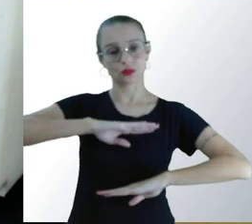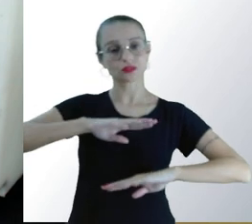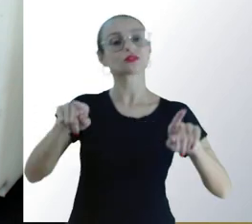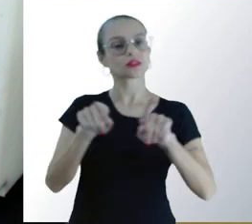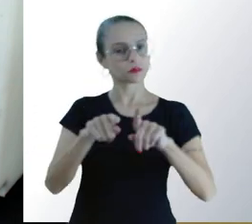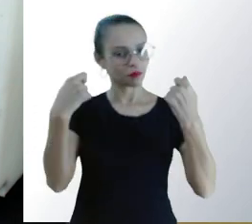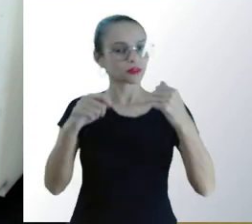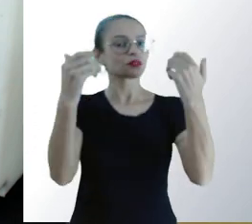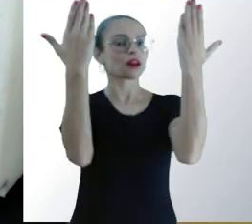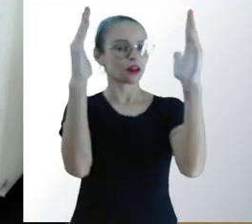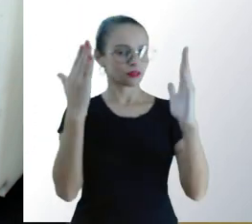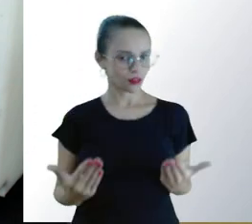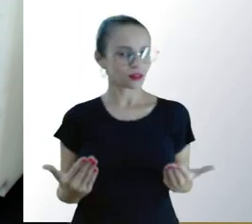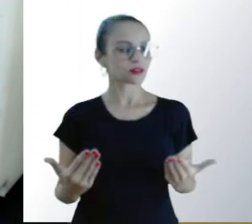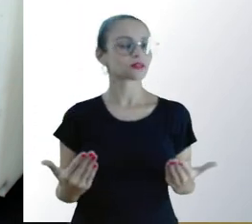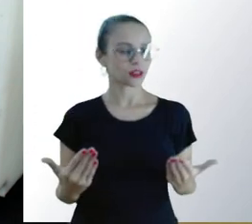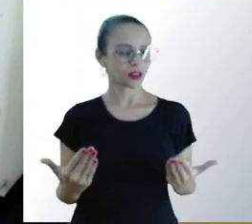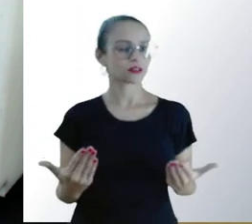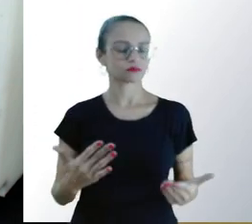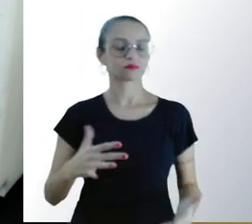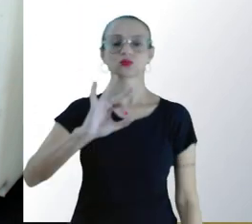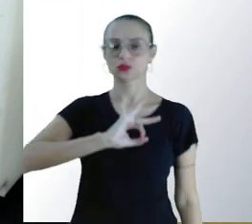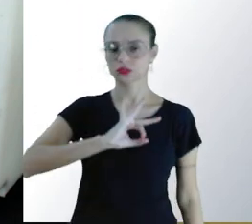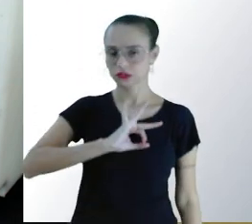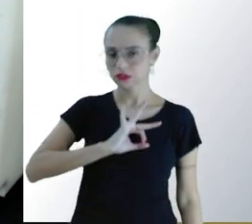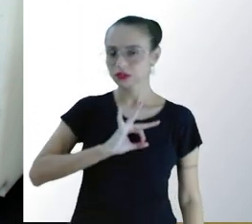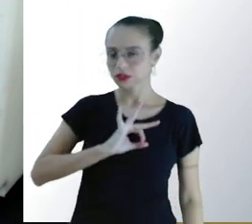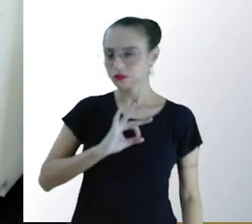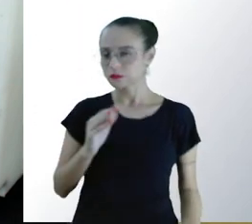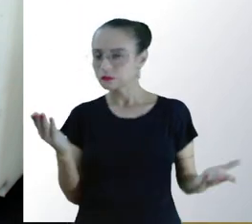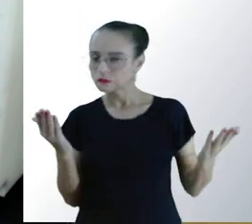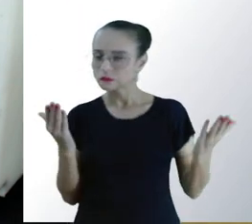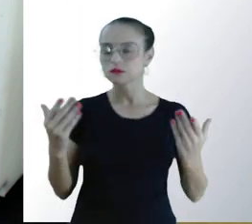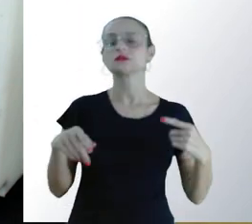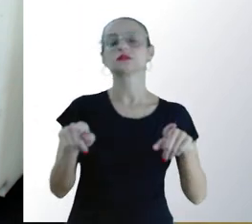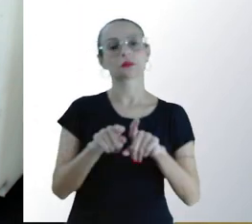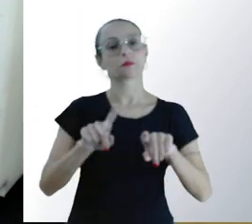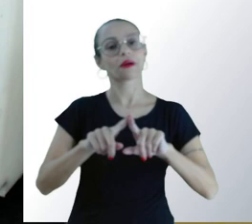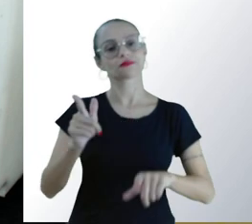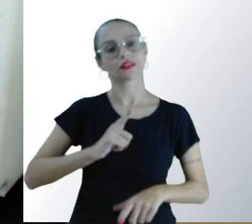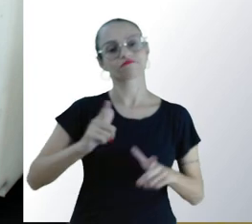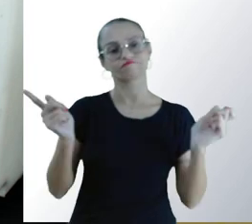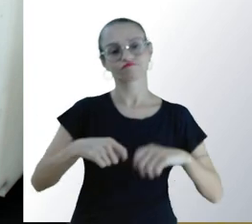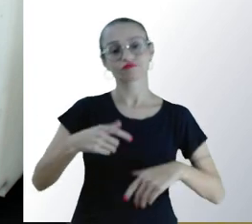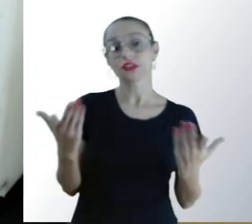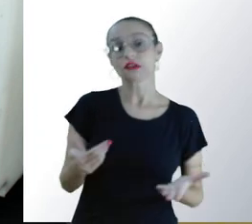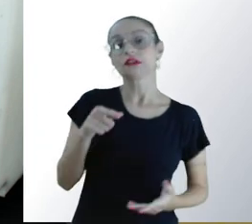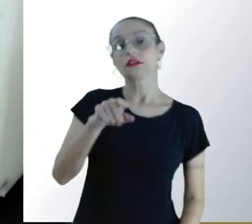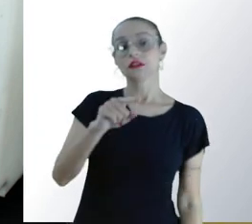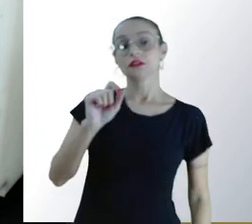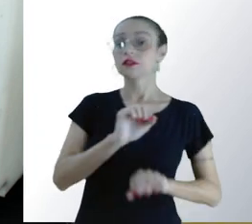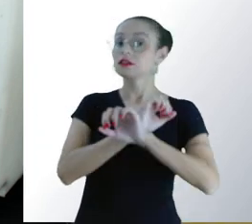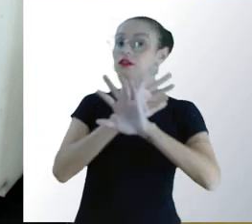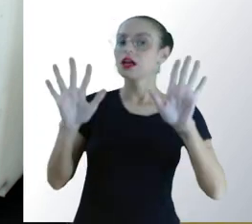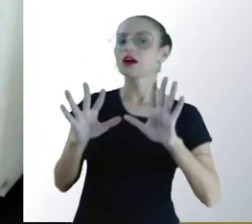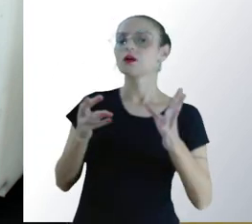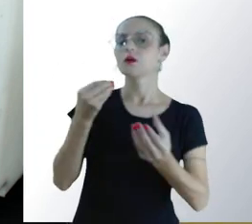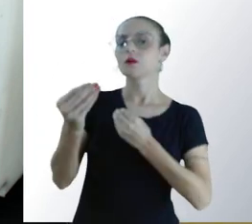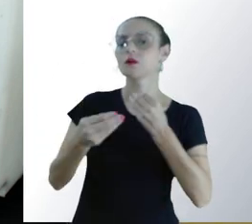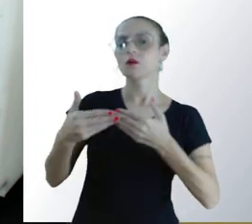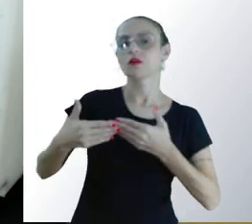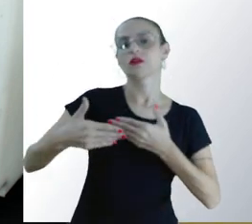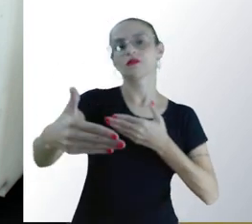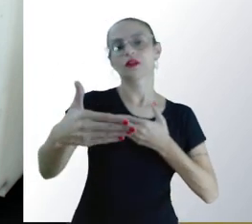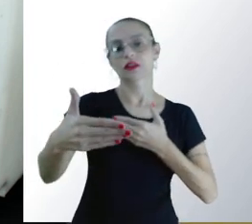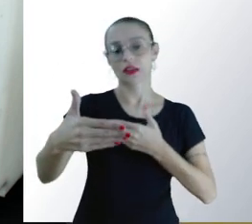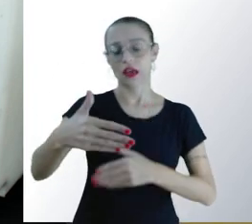uma análise da autoridade policial para autônomo, mas há possibilidade. Isso, é claro que em que pese lá na frente possa